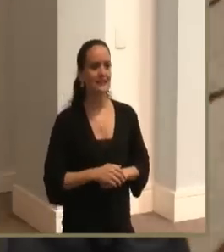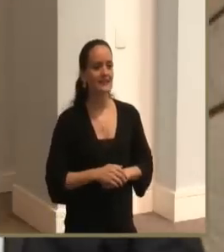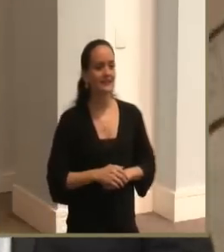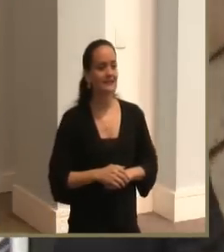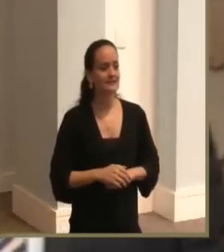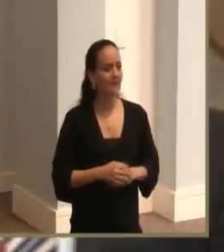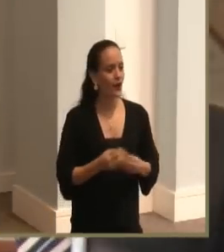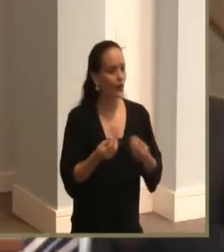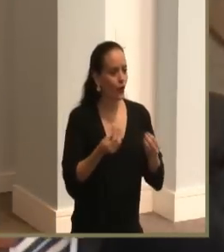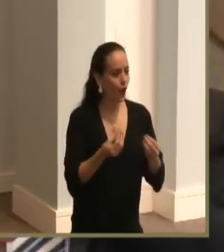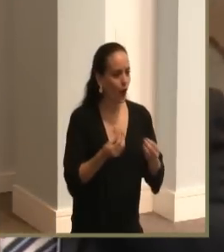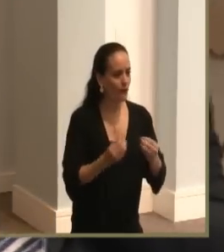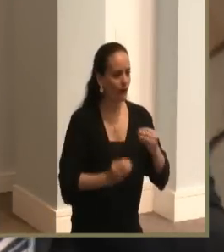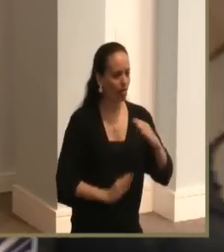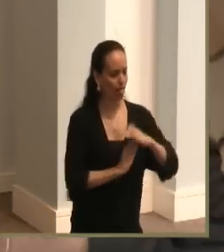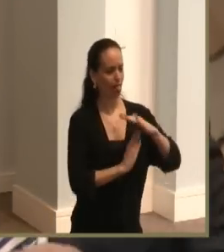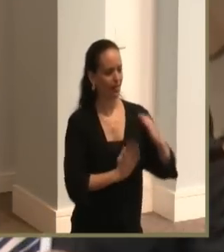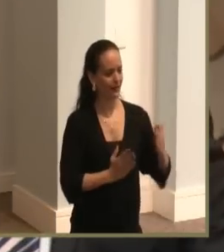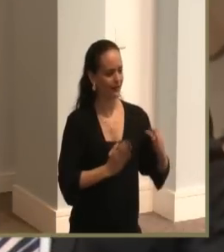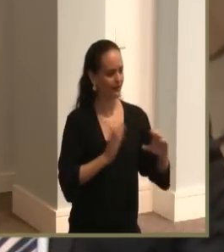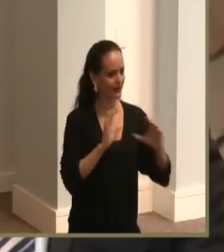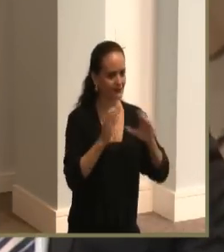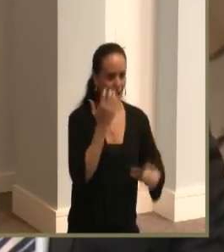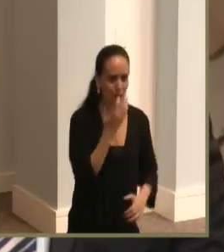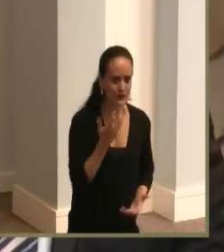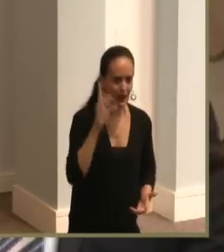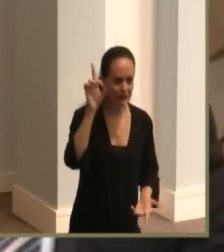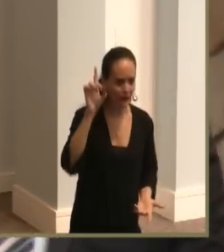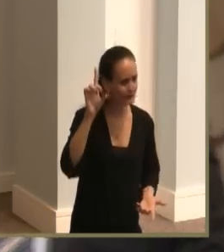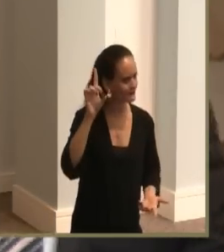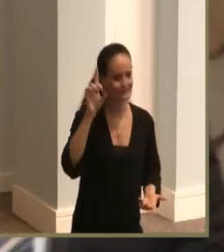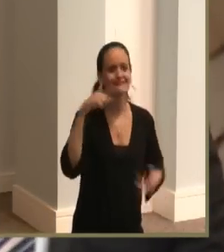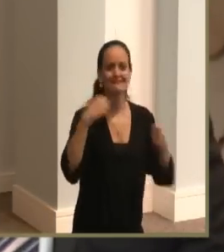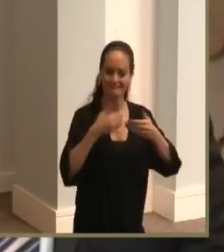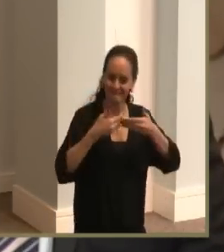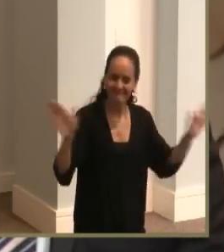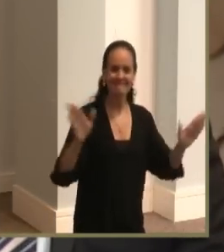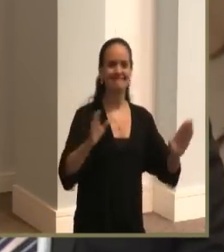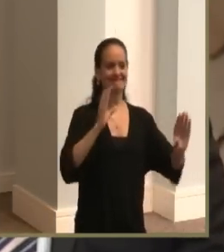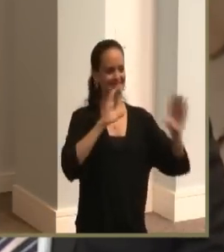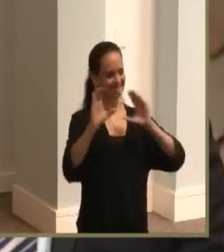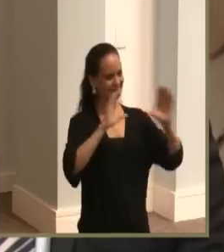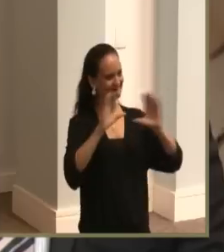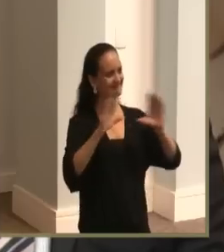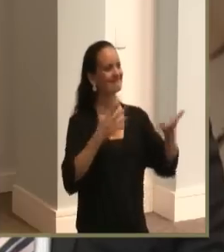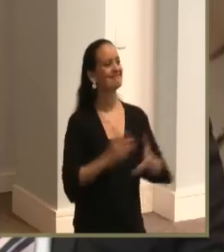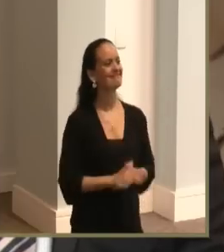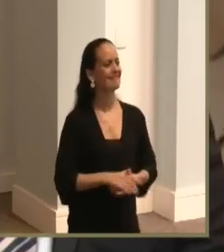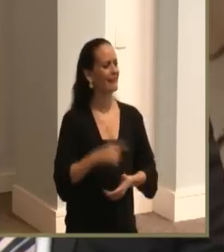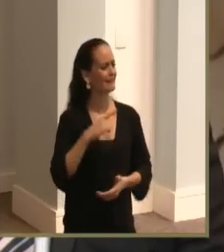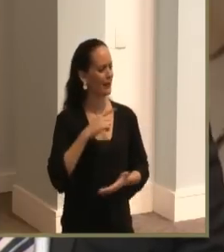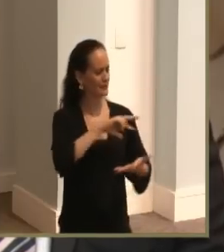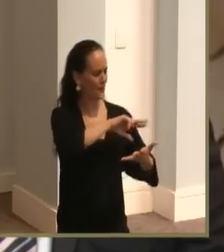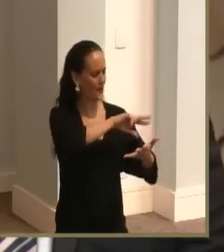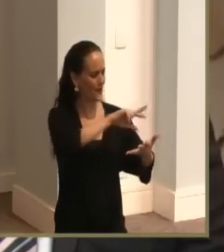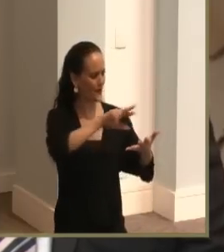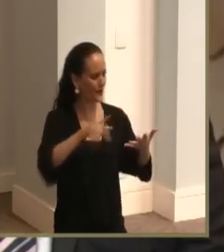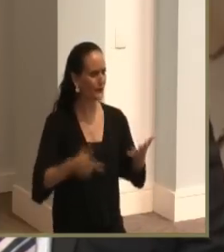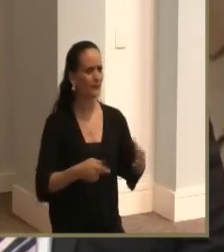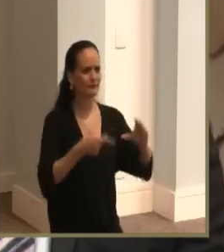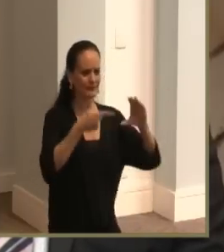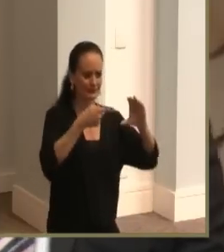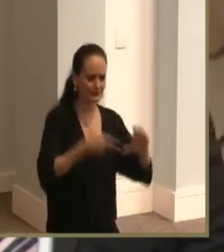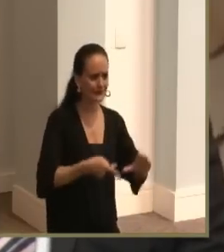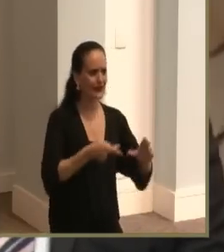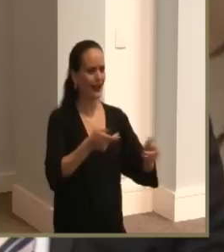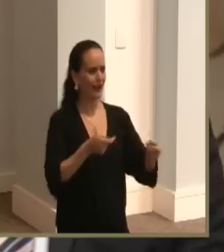Como não entoar louvor a esse Deus maravilhoso? Missões em toda a parte, no Jardim Botânico, no Riacho Fundo, na Cristolândia, no Vale do